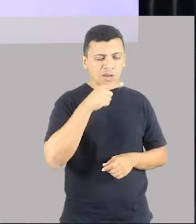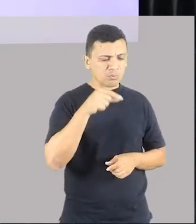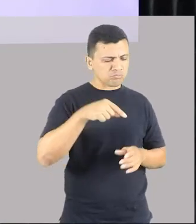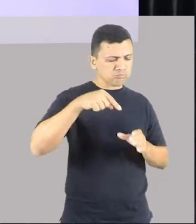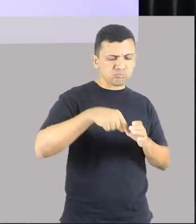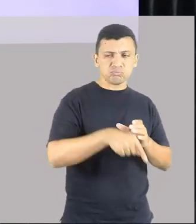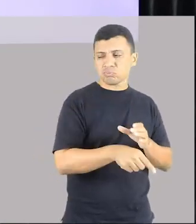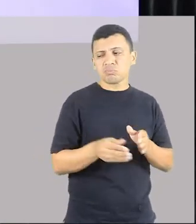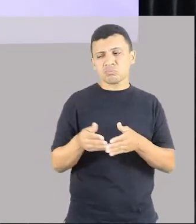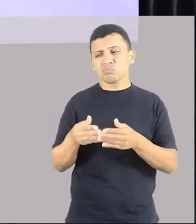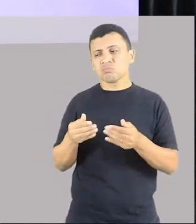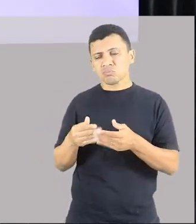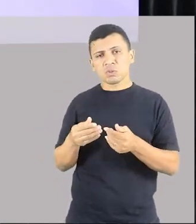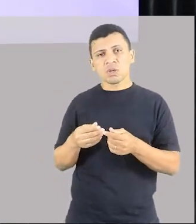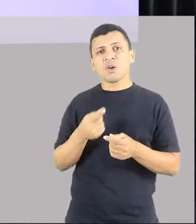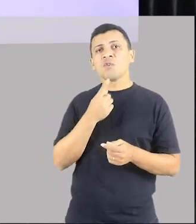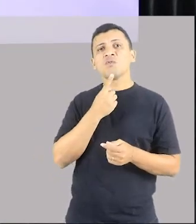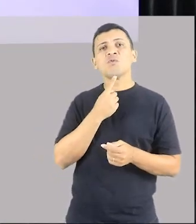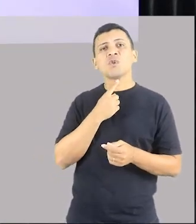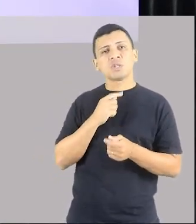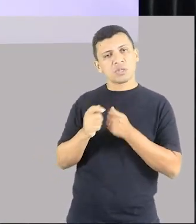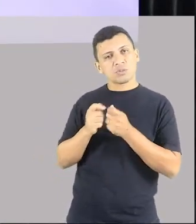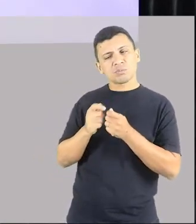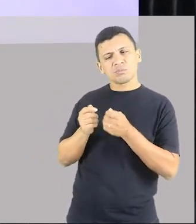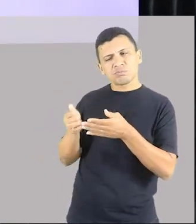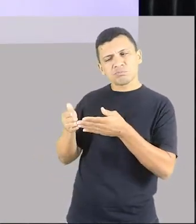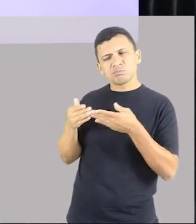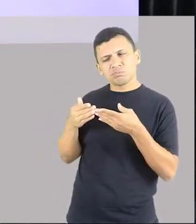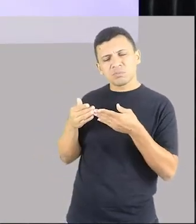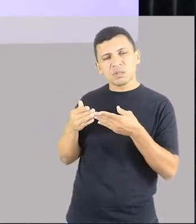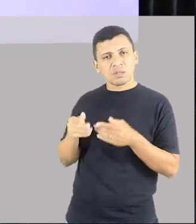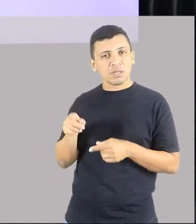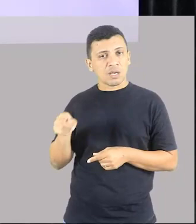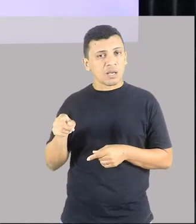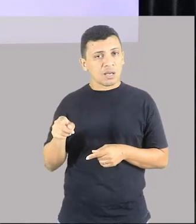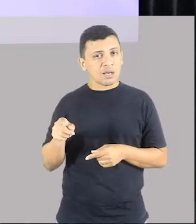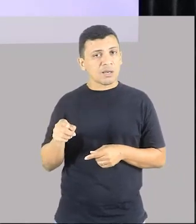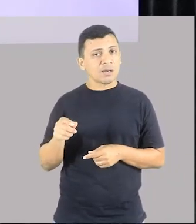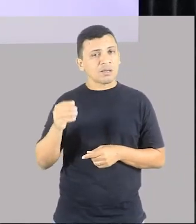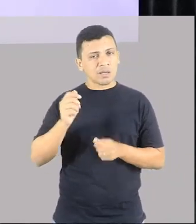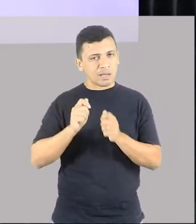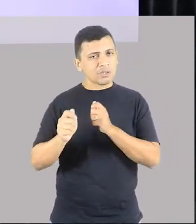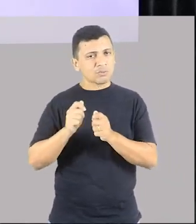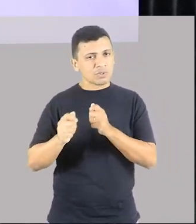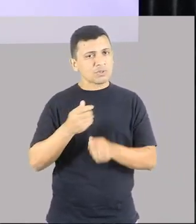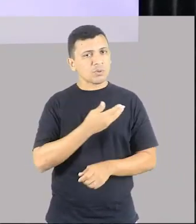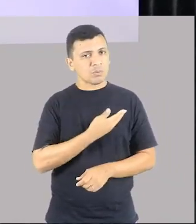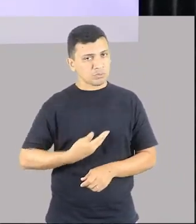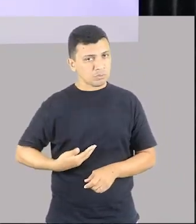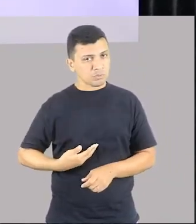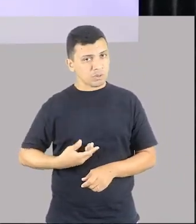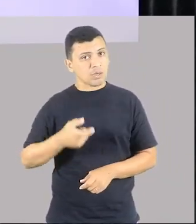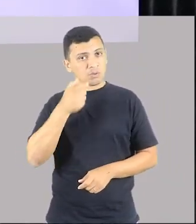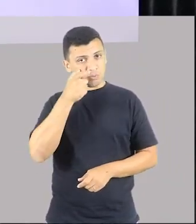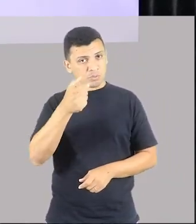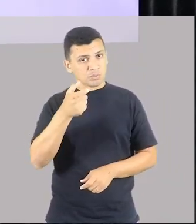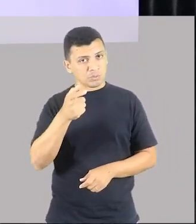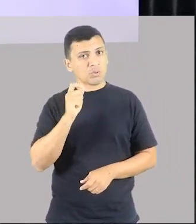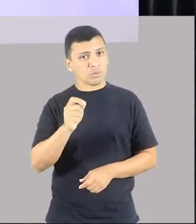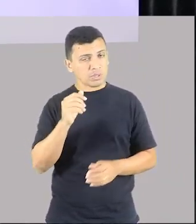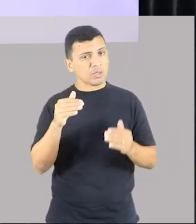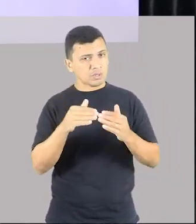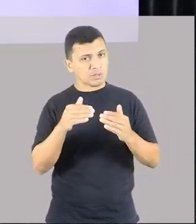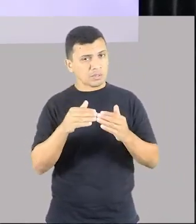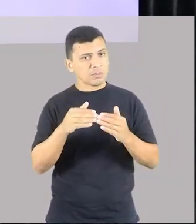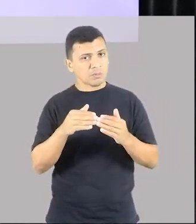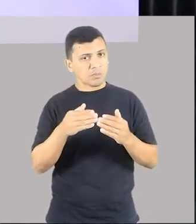sua vontade para a administração pública. Se a administração pública entende que isso atende ao interesse público, entende que você